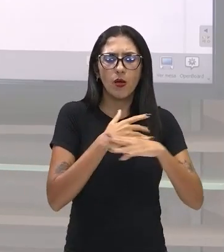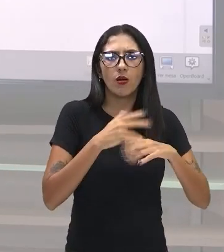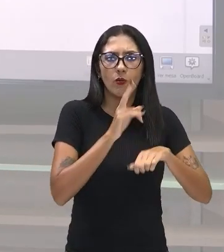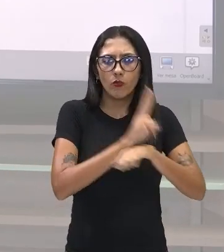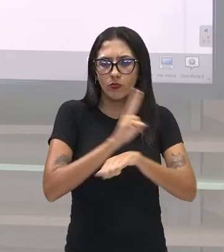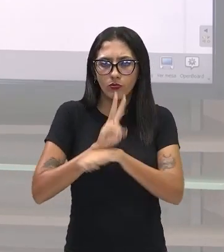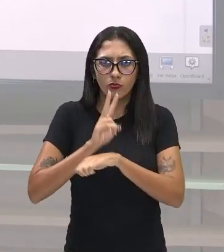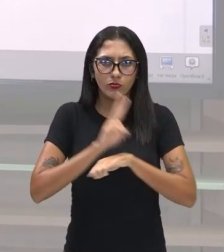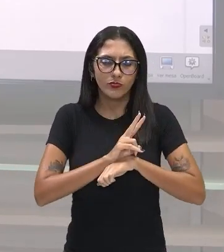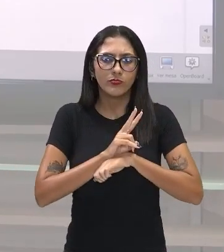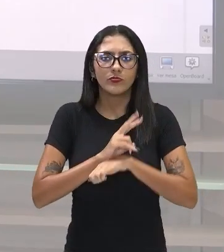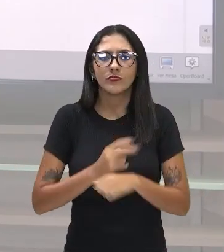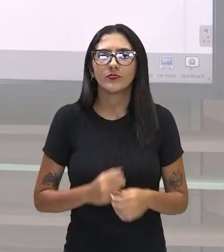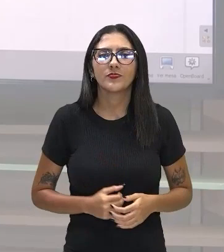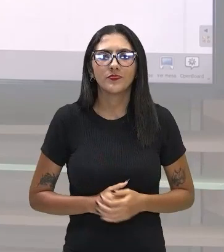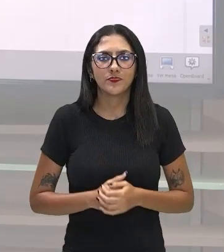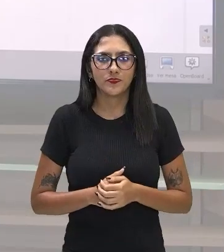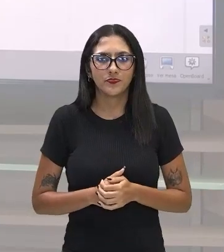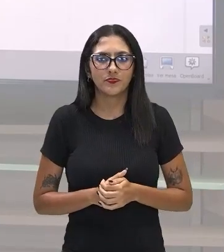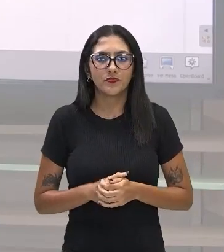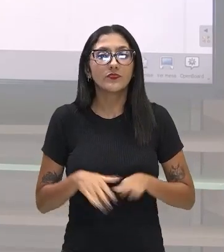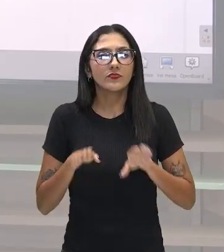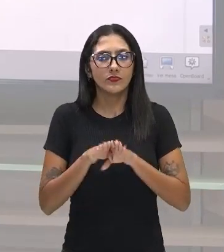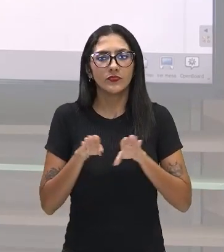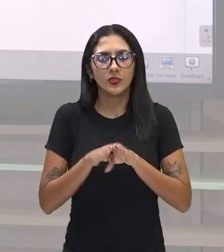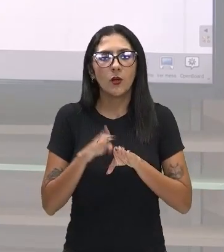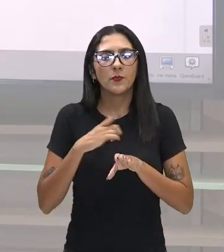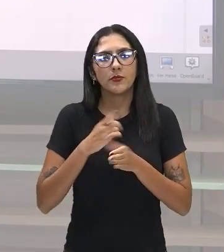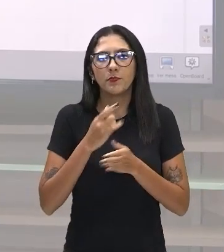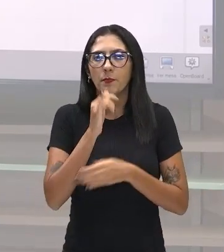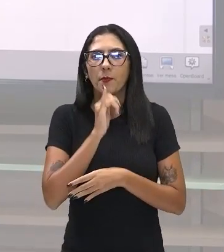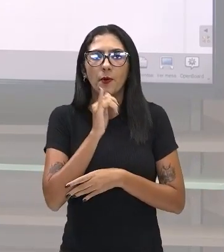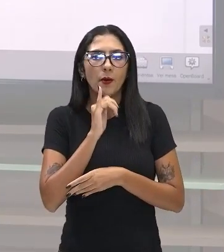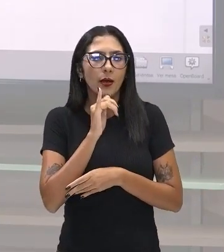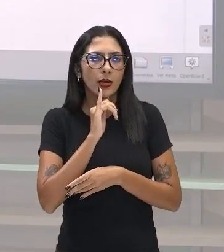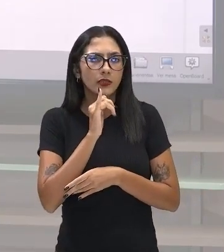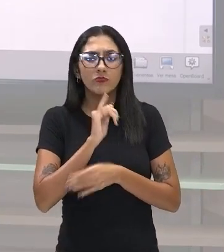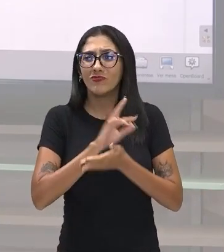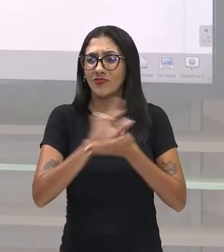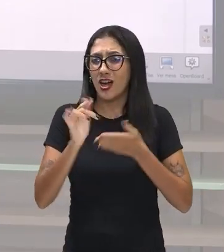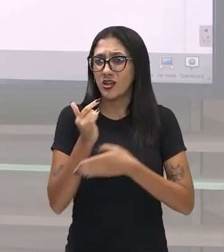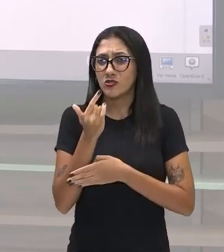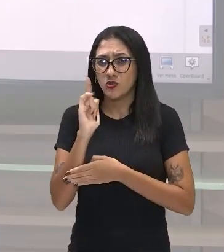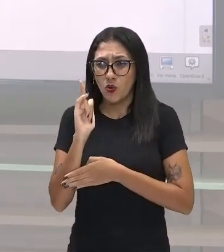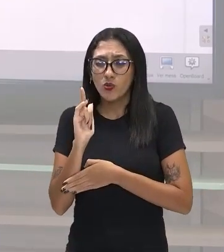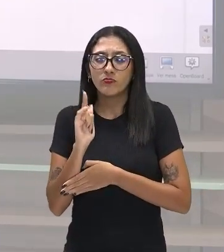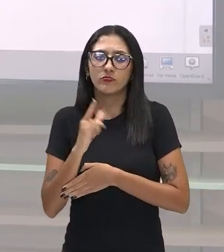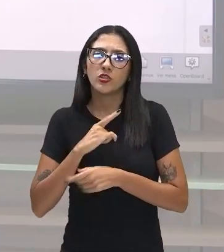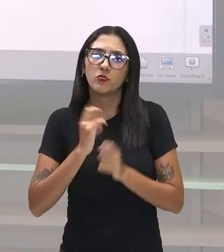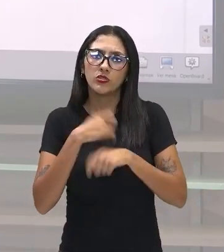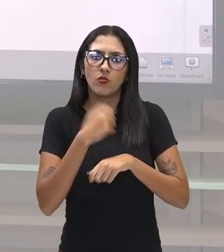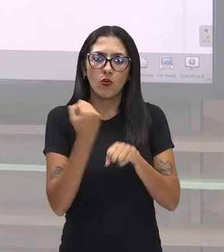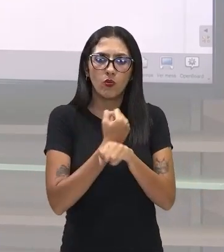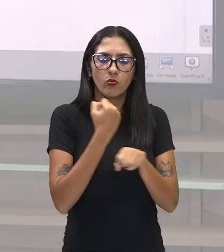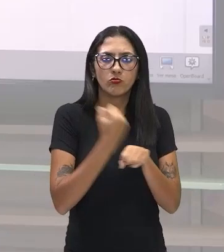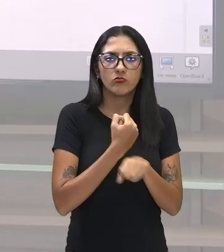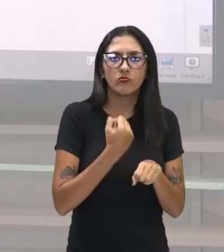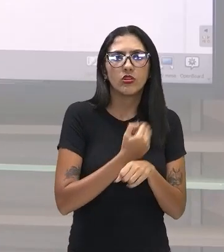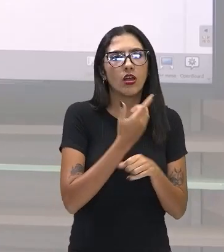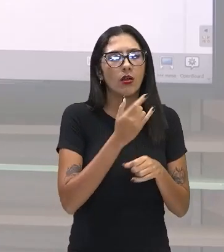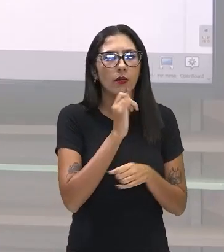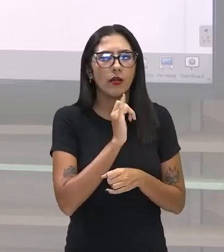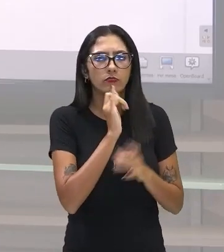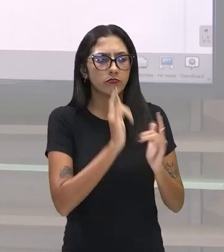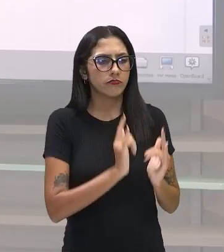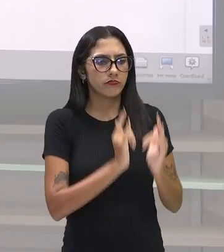que servem para, por exemplo, entre outras coisas, construir esses prédios públicos que nos